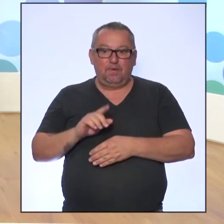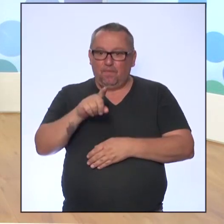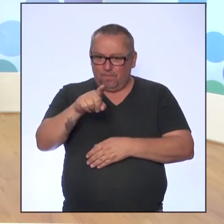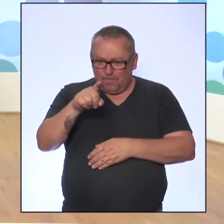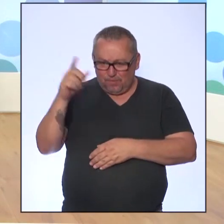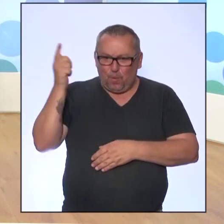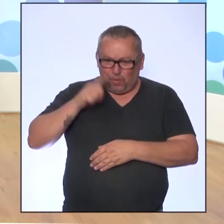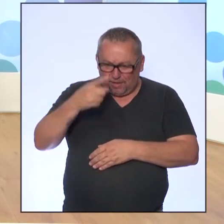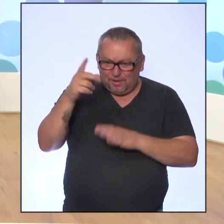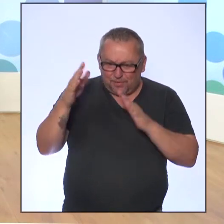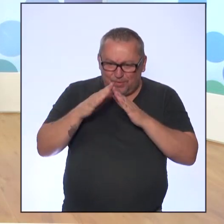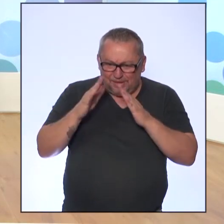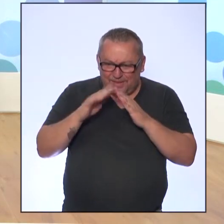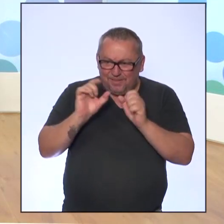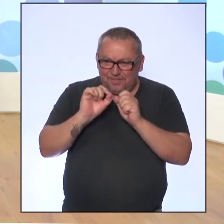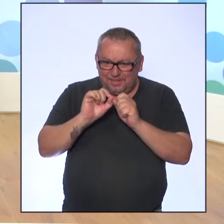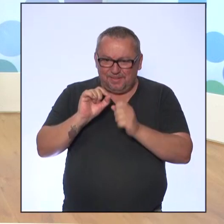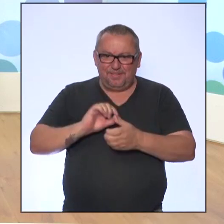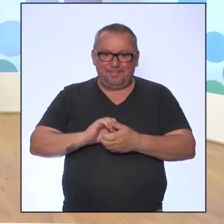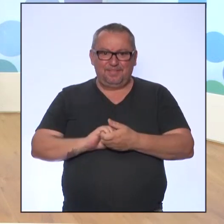vocês?